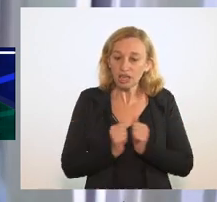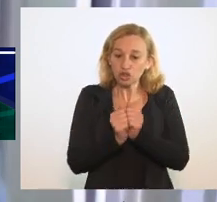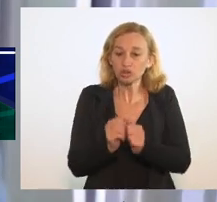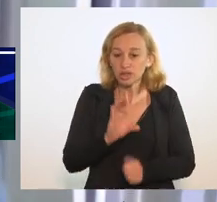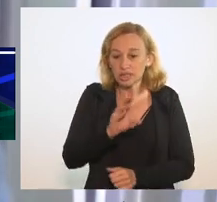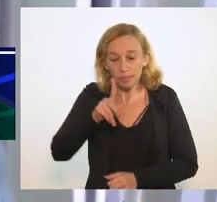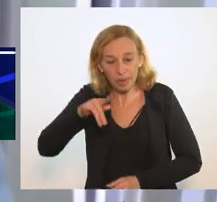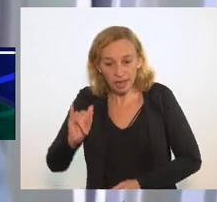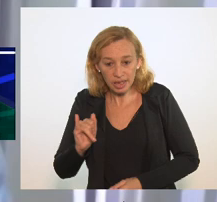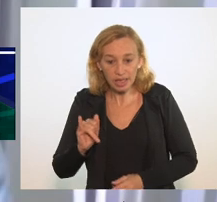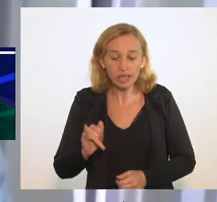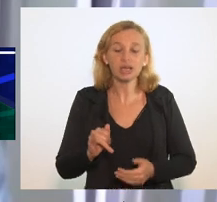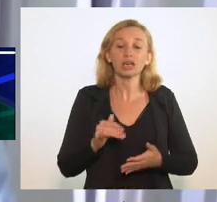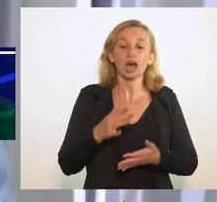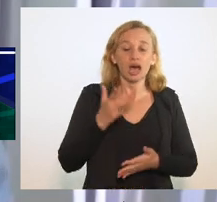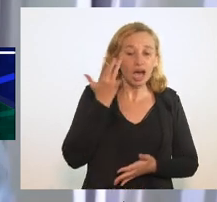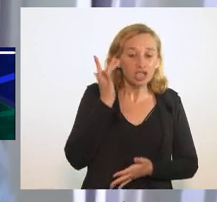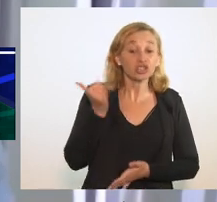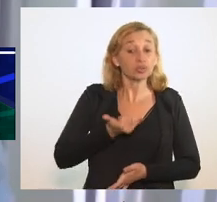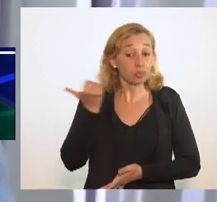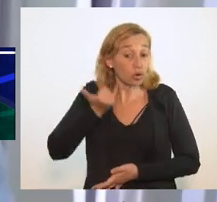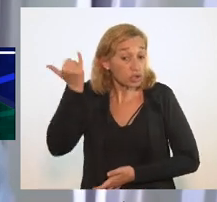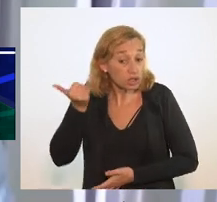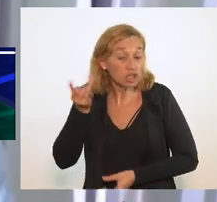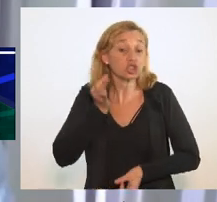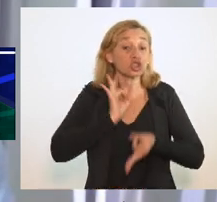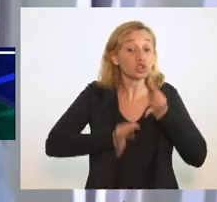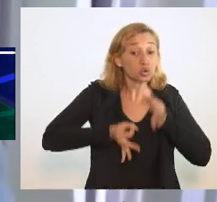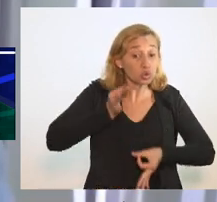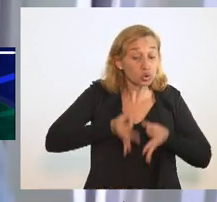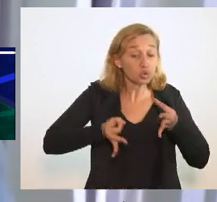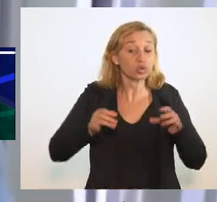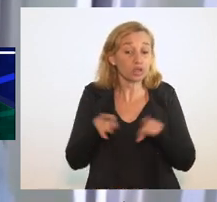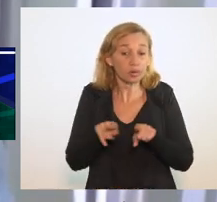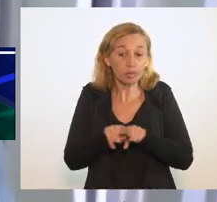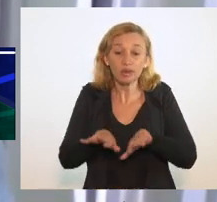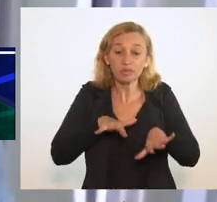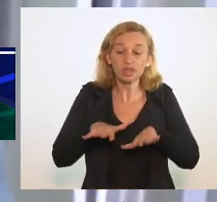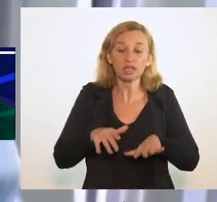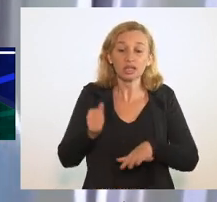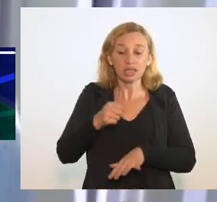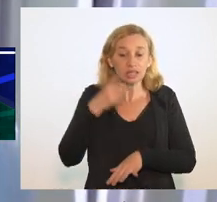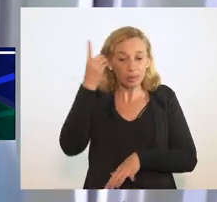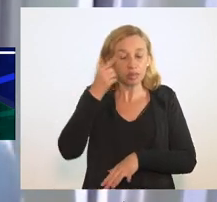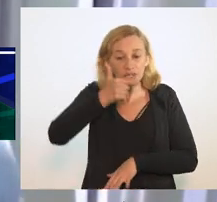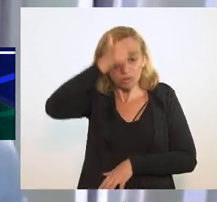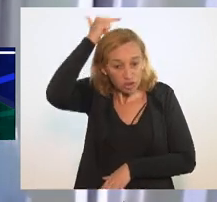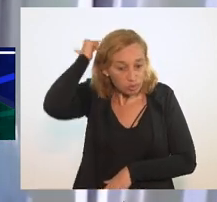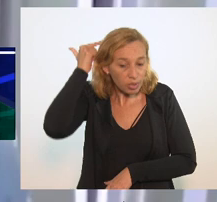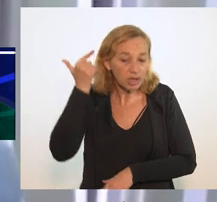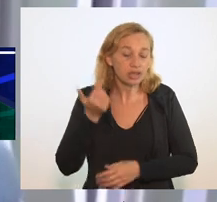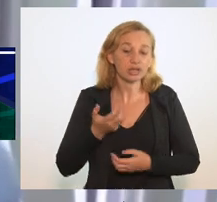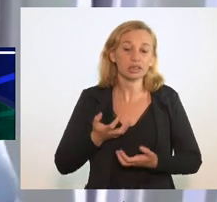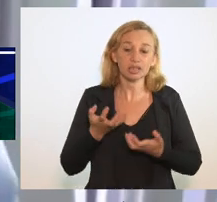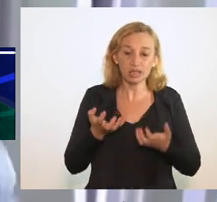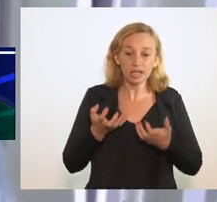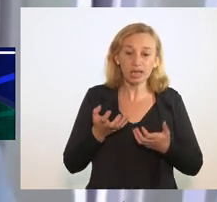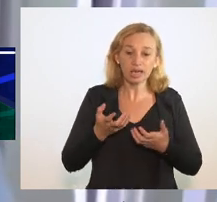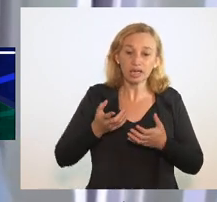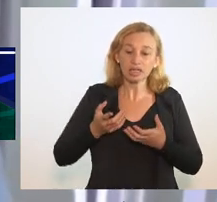CPI como membro. Acho muito importante, acho justa a manifestação do deputado Luiz Paulo, que pretende que ela tenha um